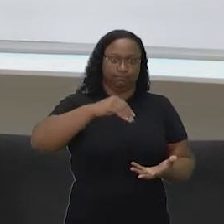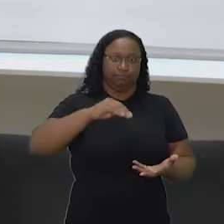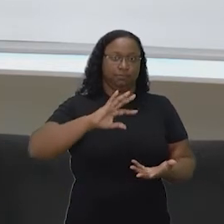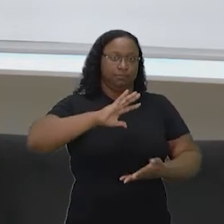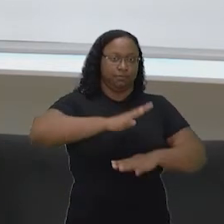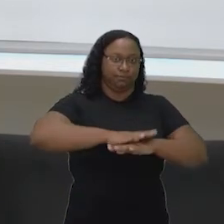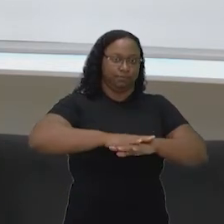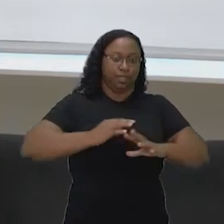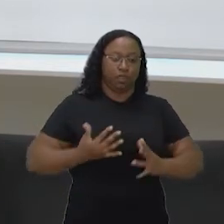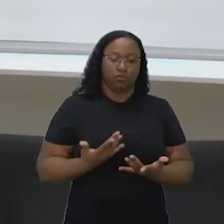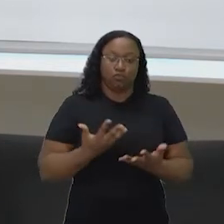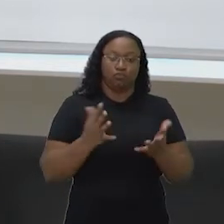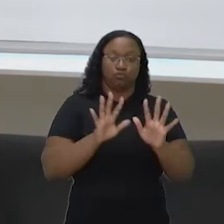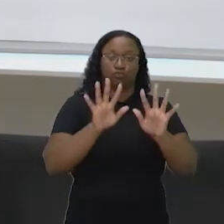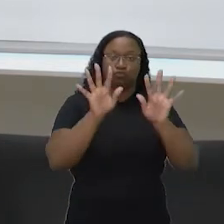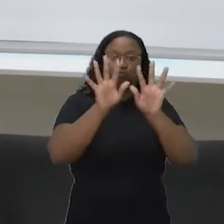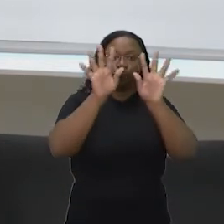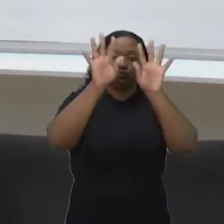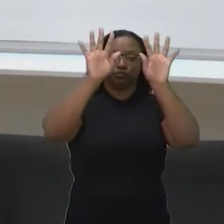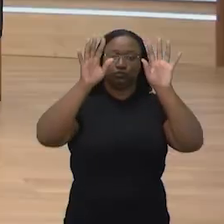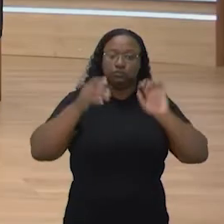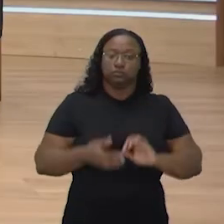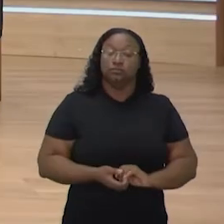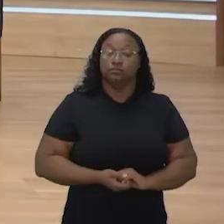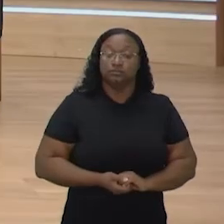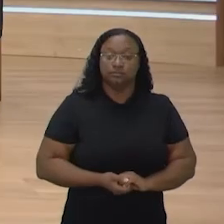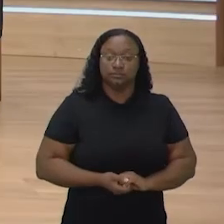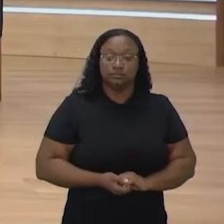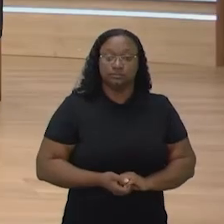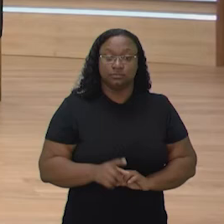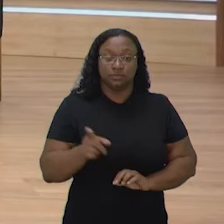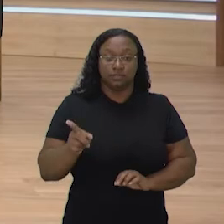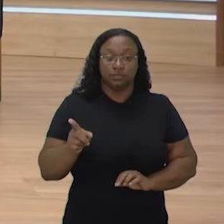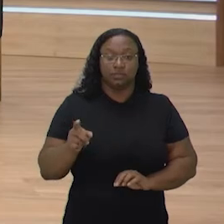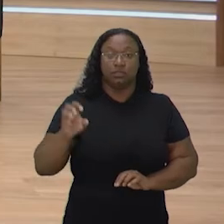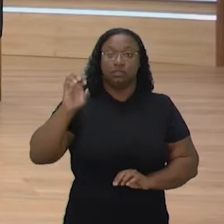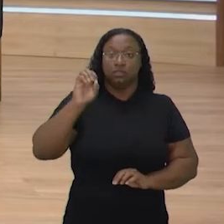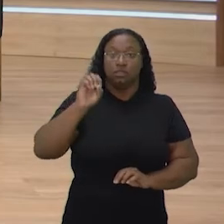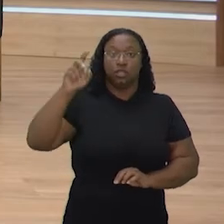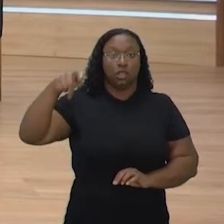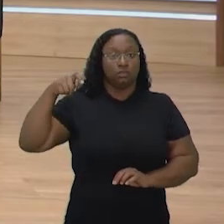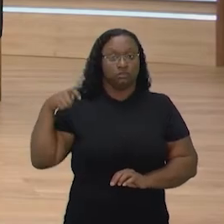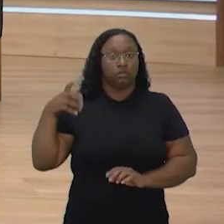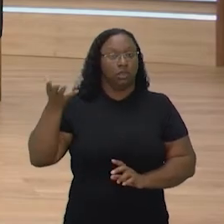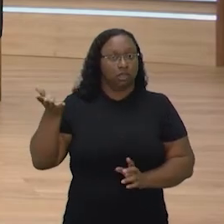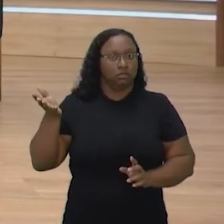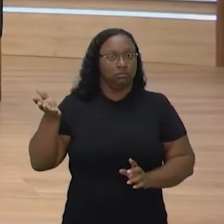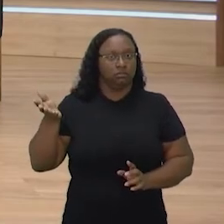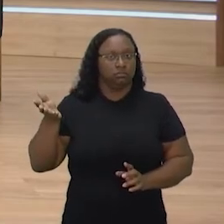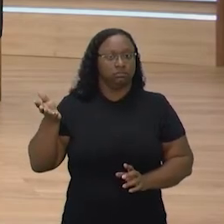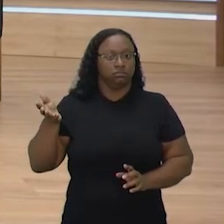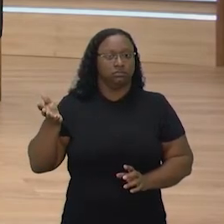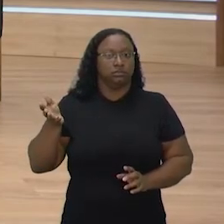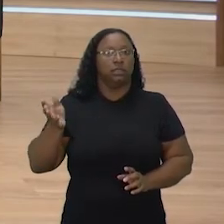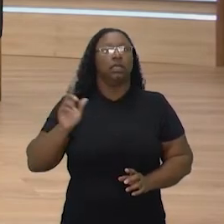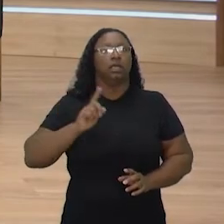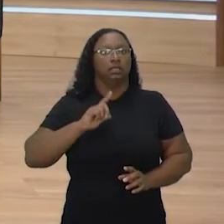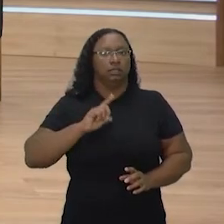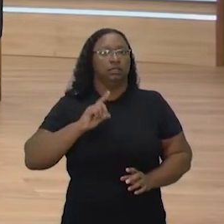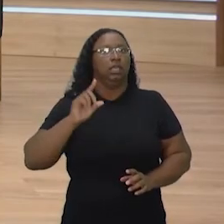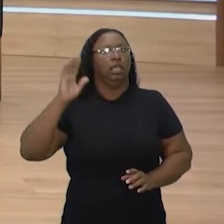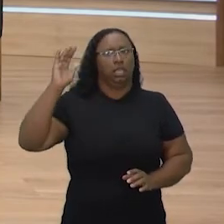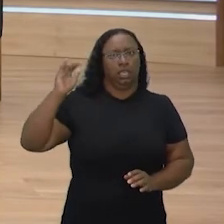gás. Aqui tem um... Opa! Tem oxigênio nesse caso. Na presença. Mais baixo, né?